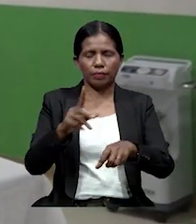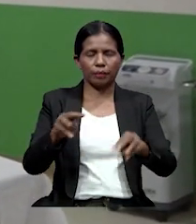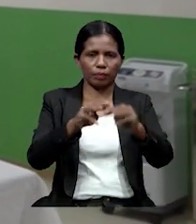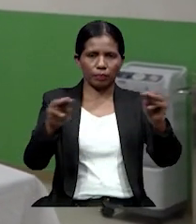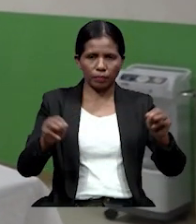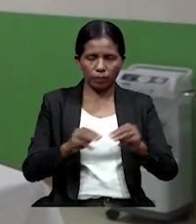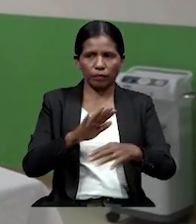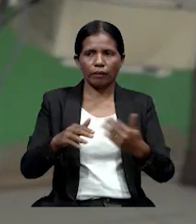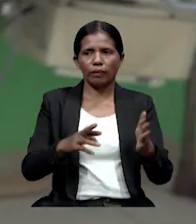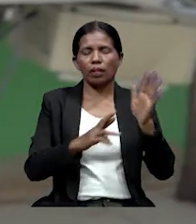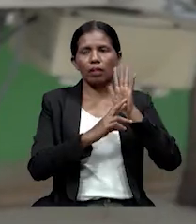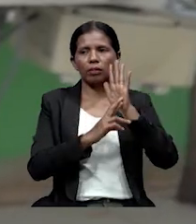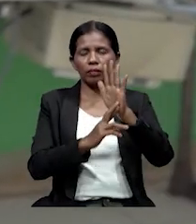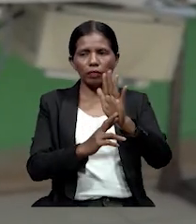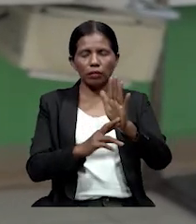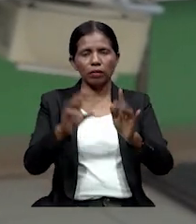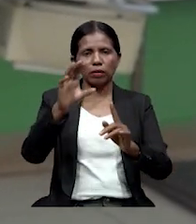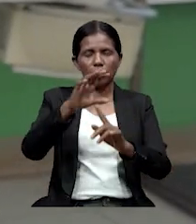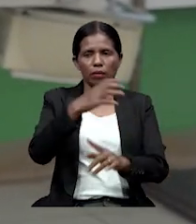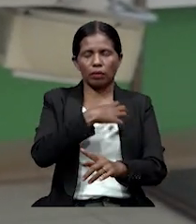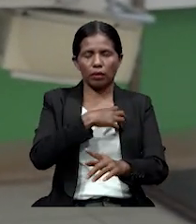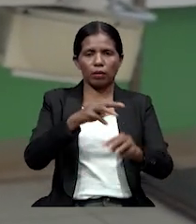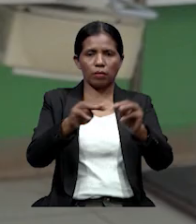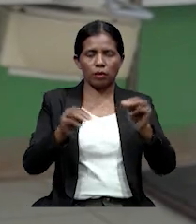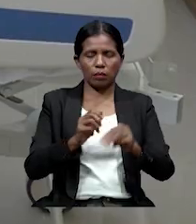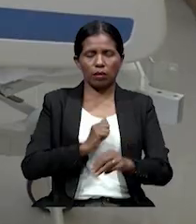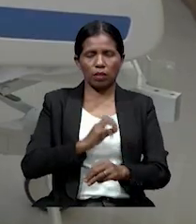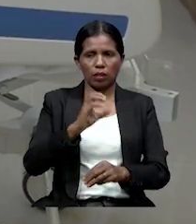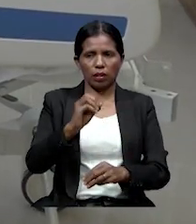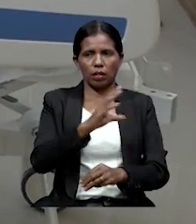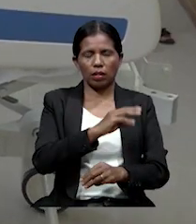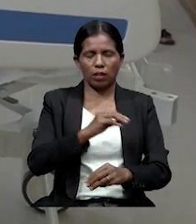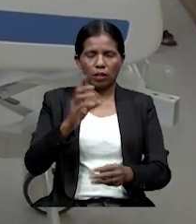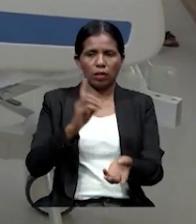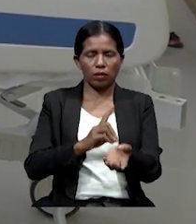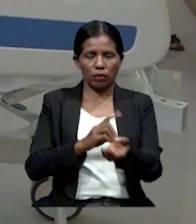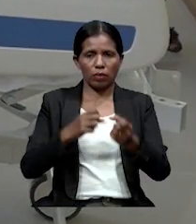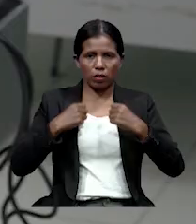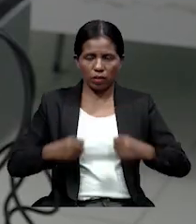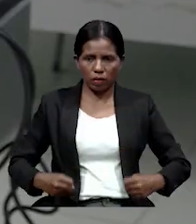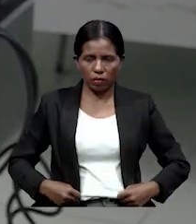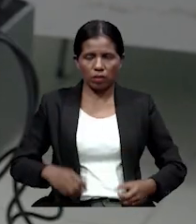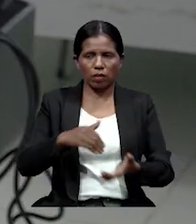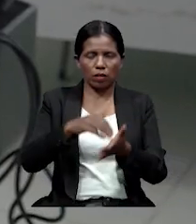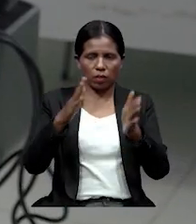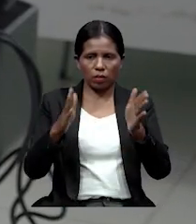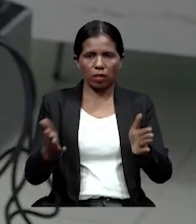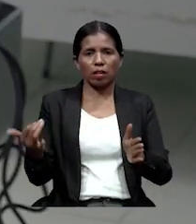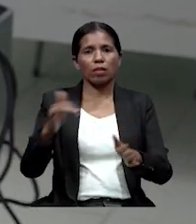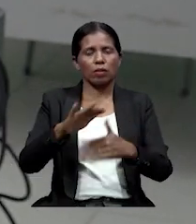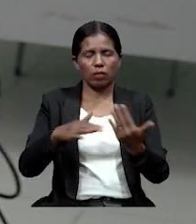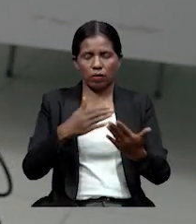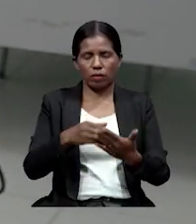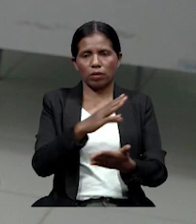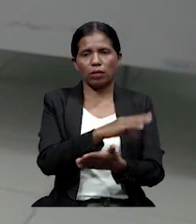município, representante comandante PNTL município Ainaro, profissional saúde, estudante estagiário Sira,